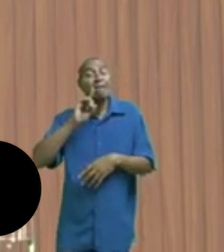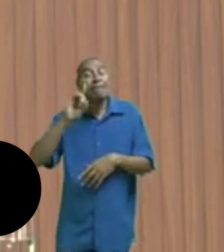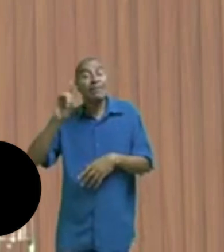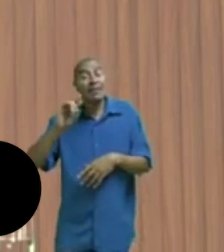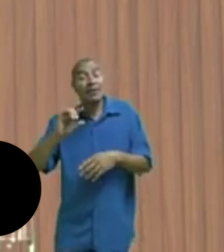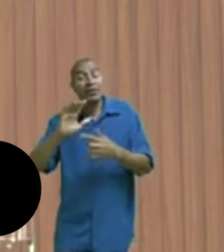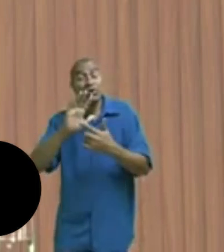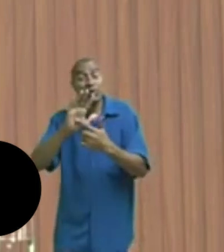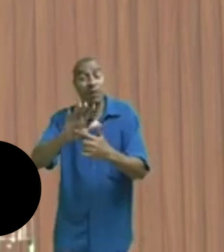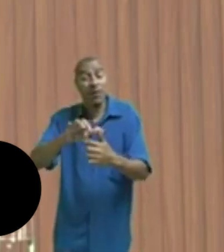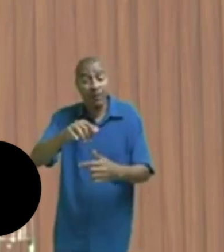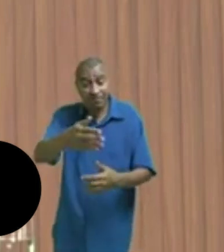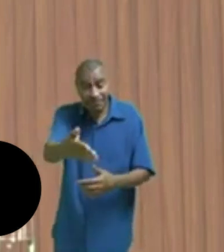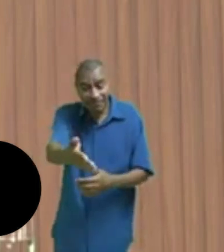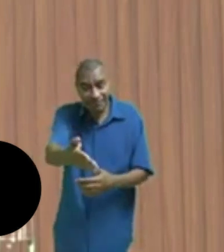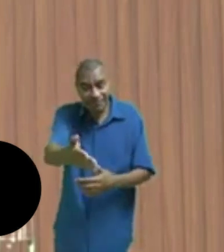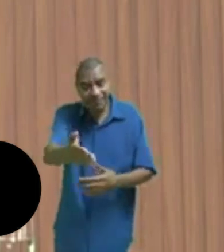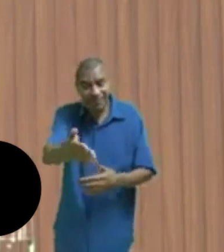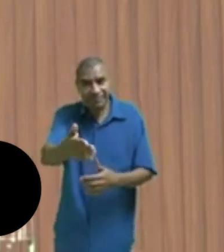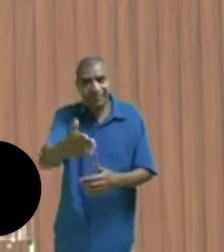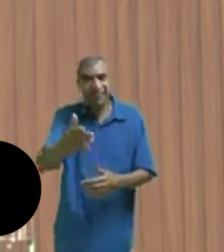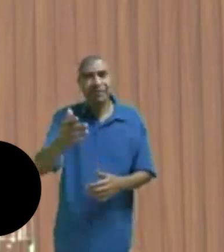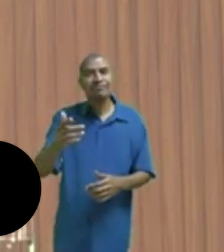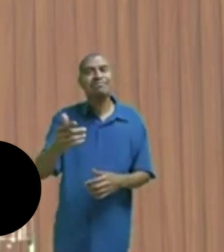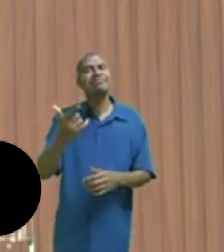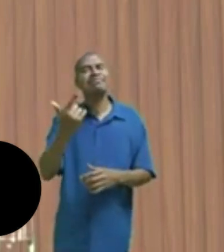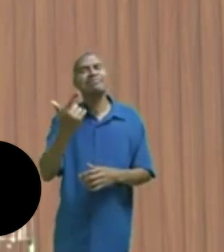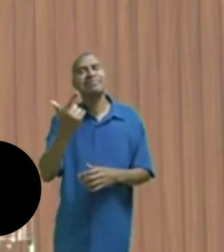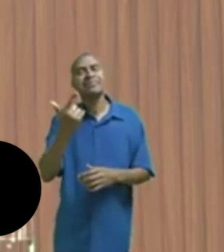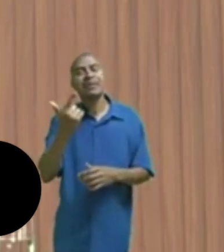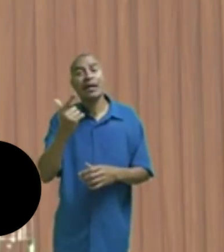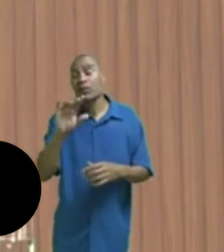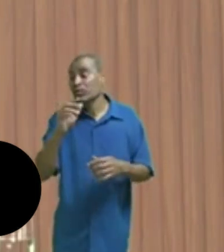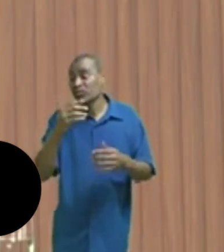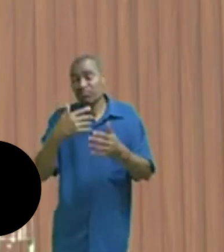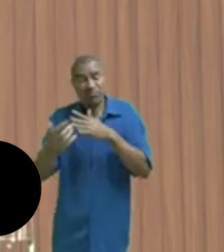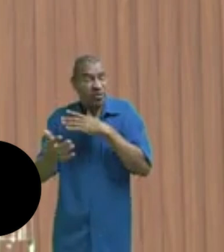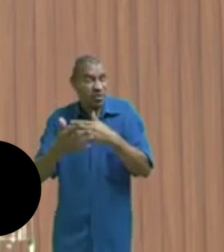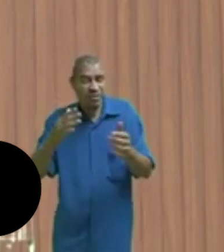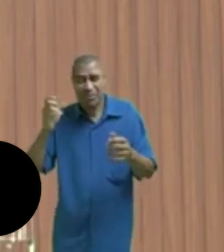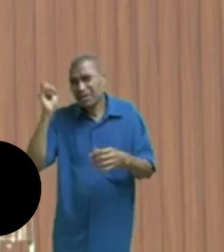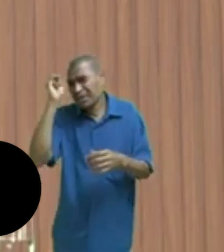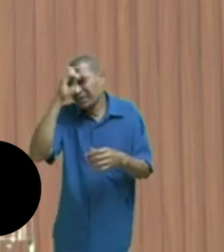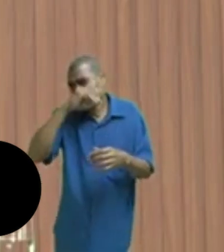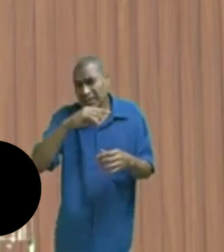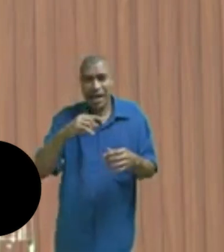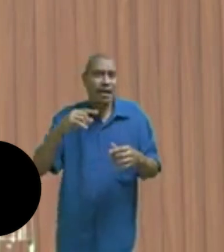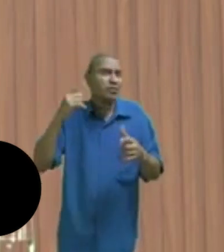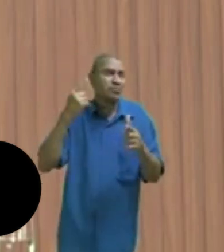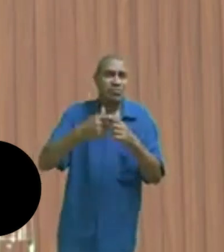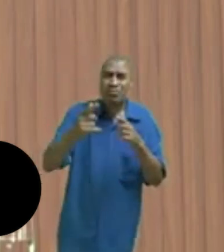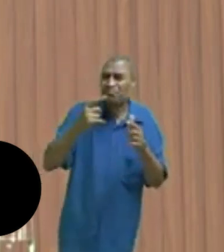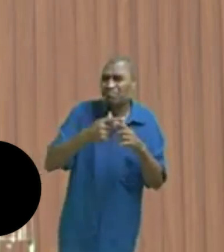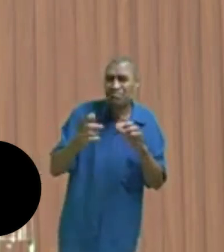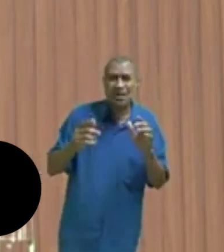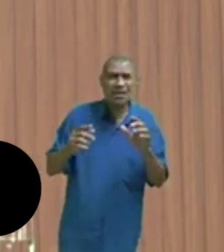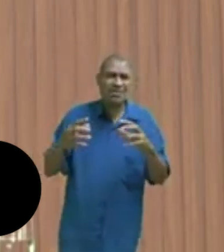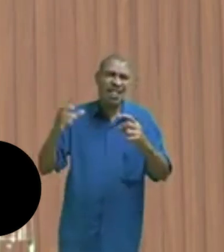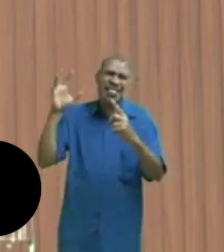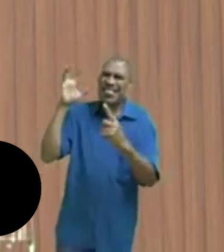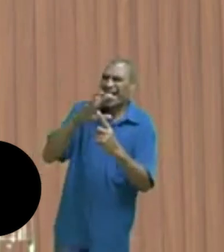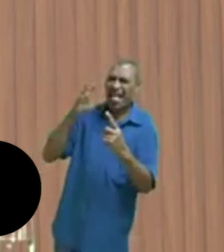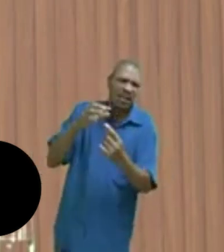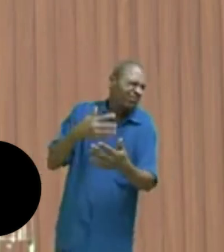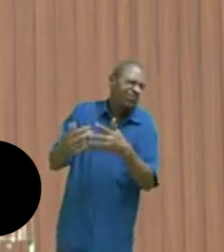irmão, não tem gelo, não tem frio, não tem indiferença, não tem memória que apague